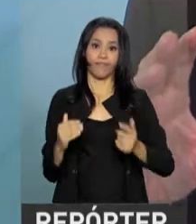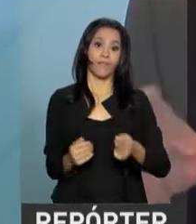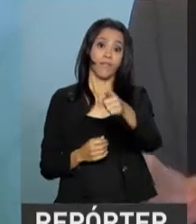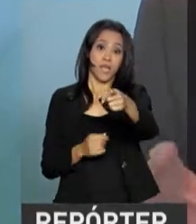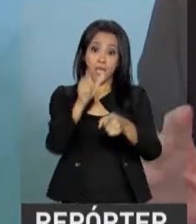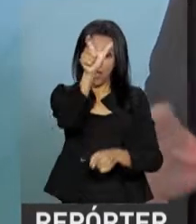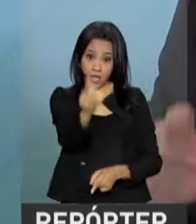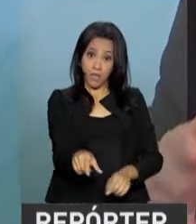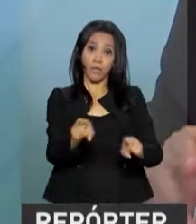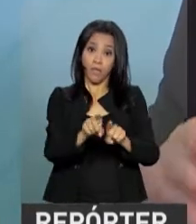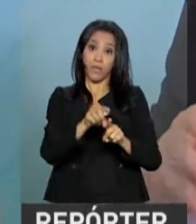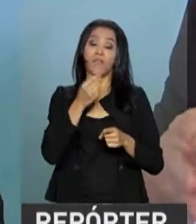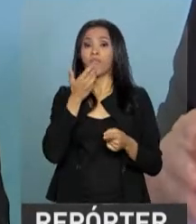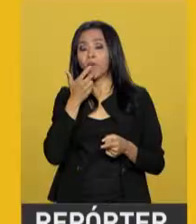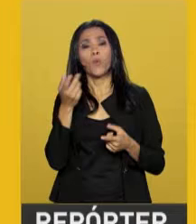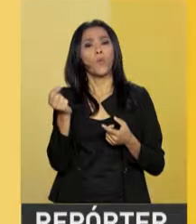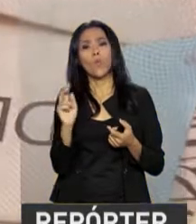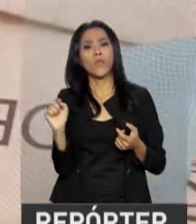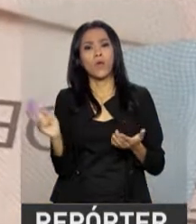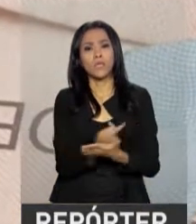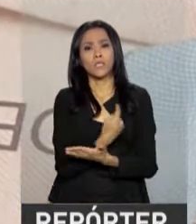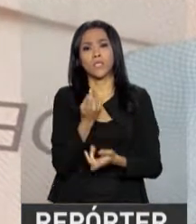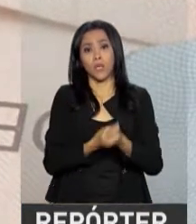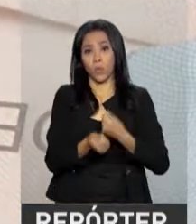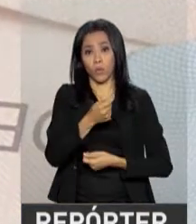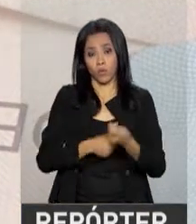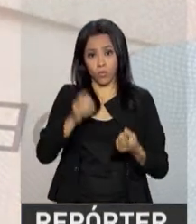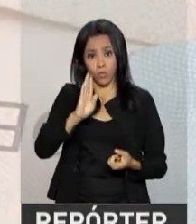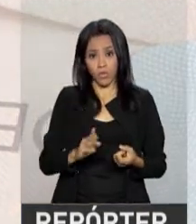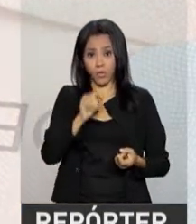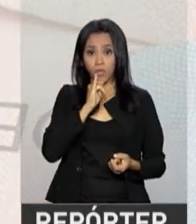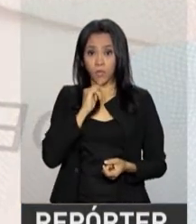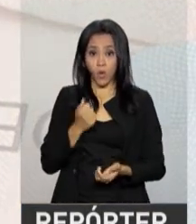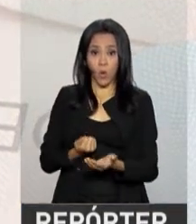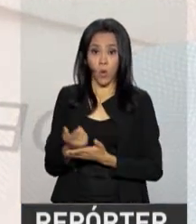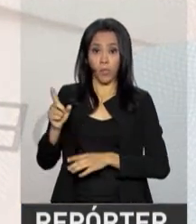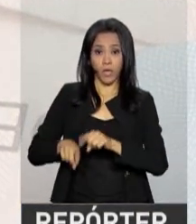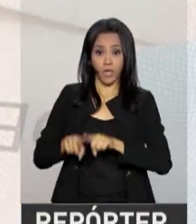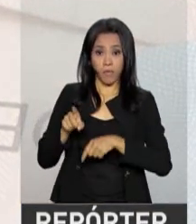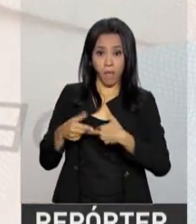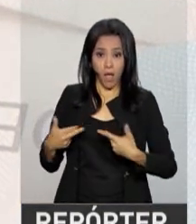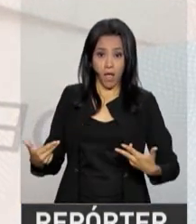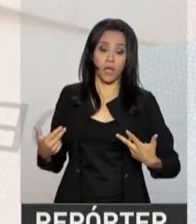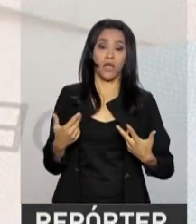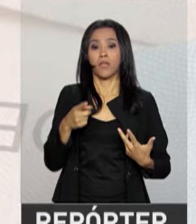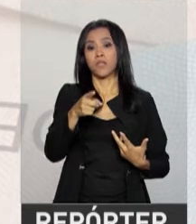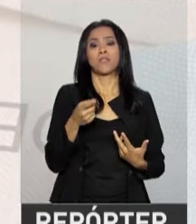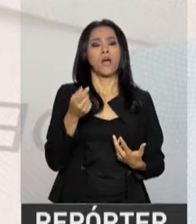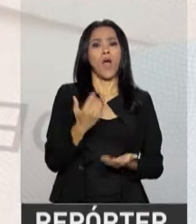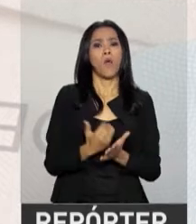citou dados da recuperação econômica do país os investimentos em máquinas e equipamentos aumentaram 24%